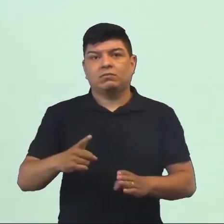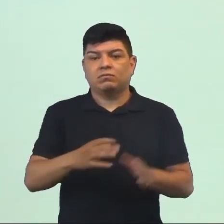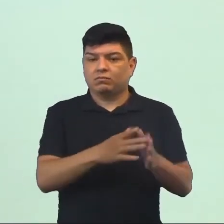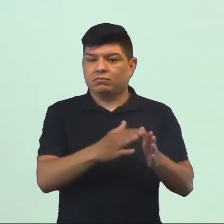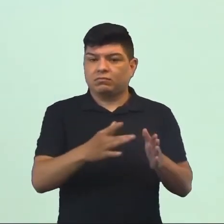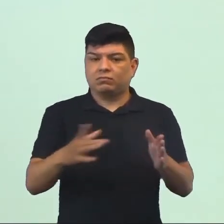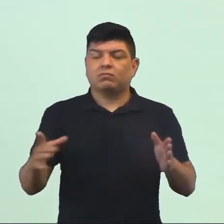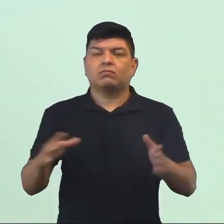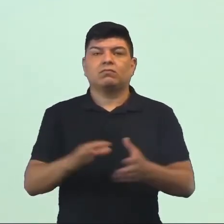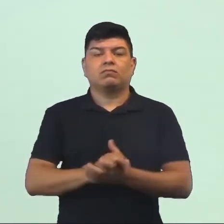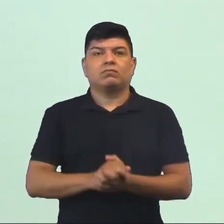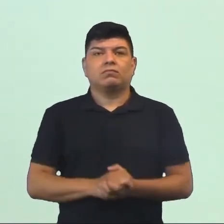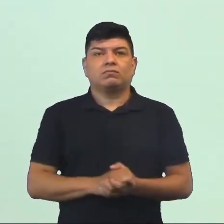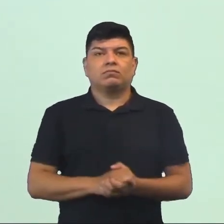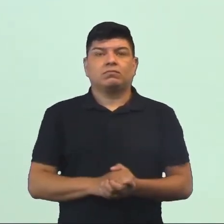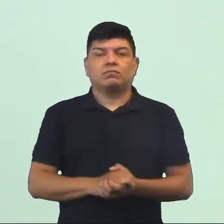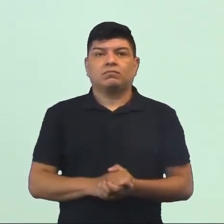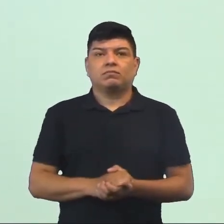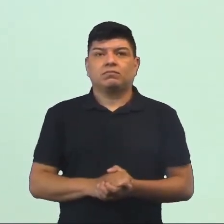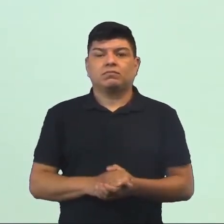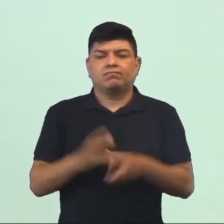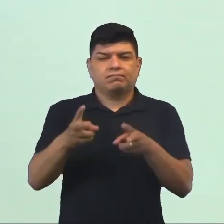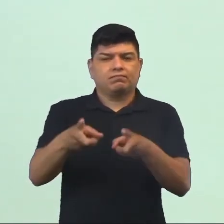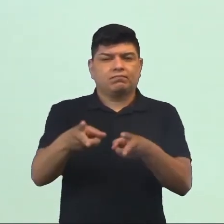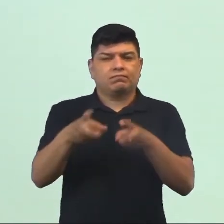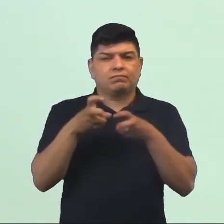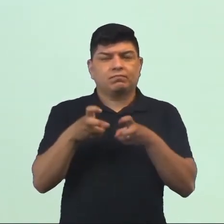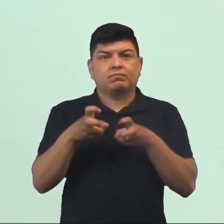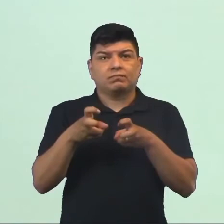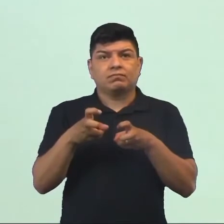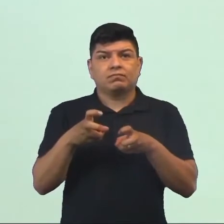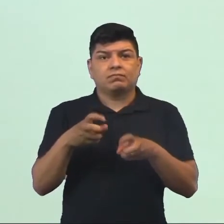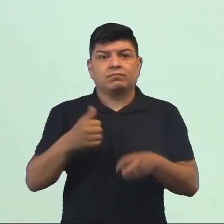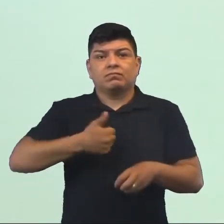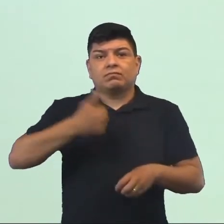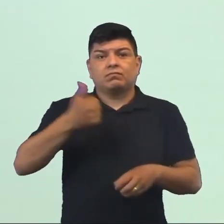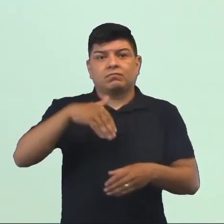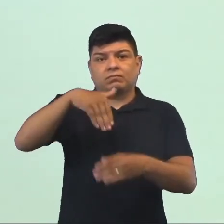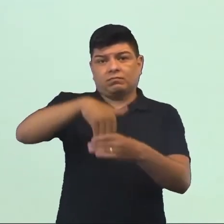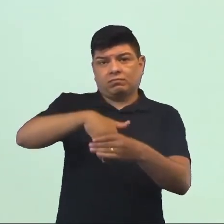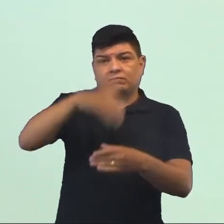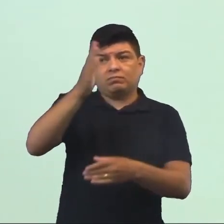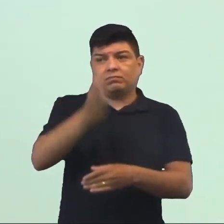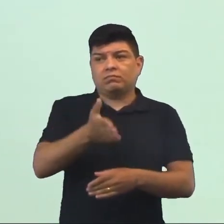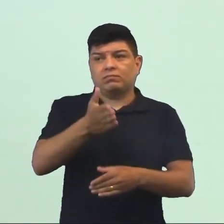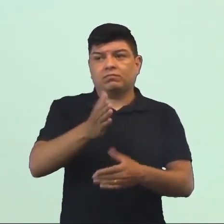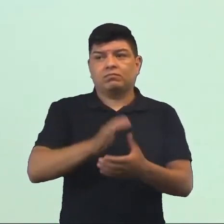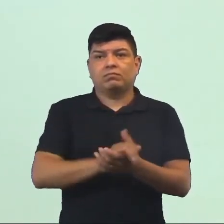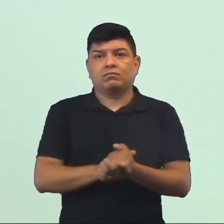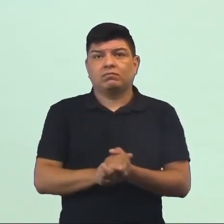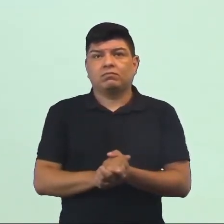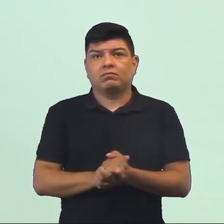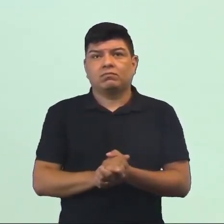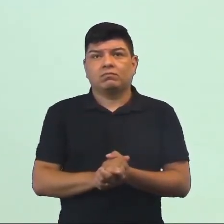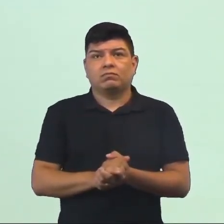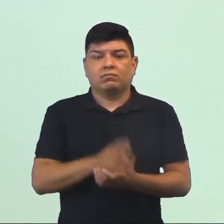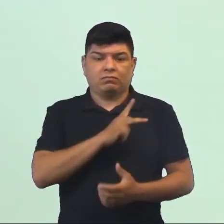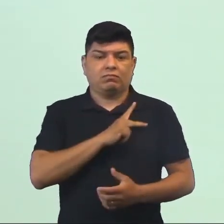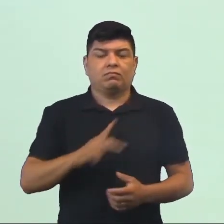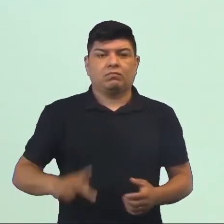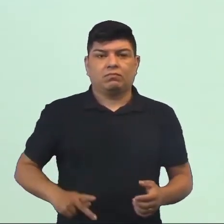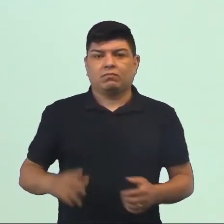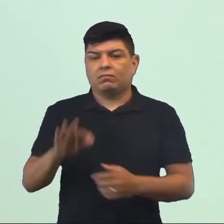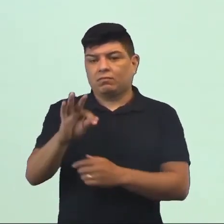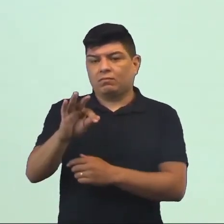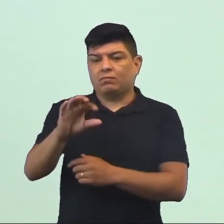militar. E aí a gente percebe, né, que a nossa primeira eleição direta, né, é o do presidente